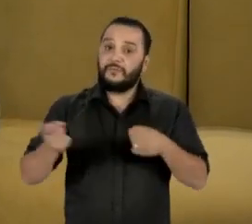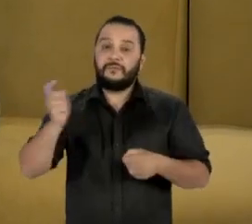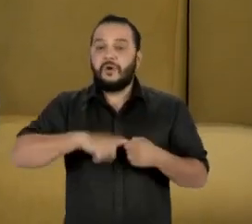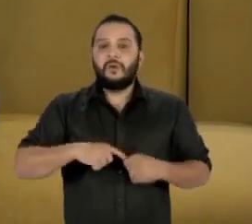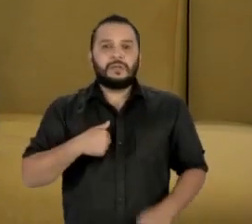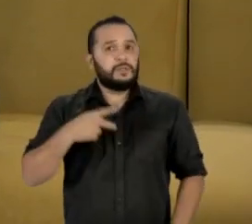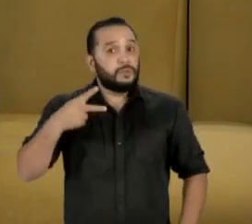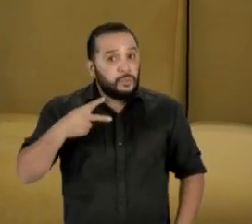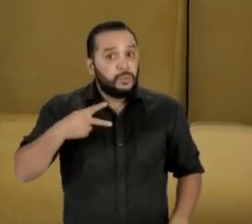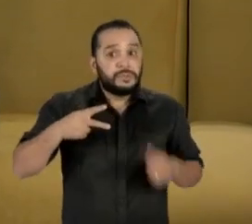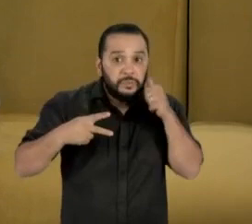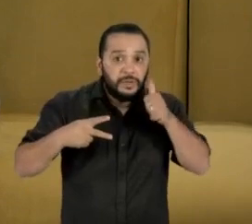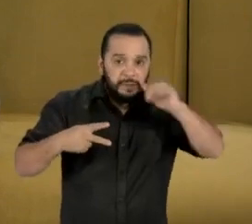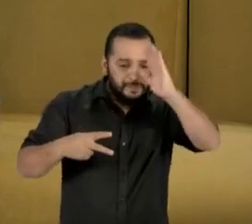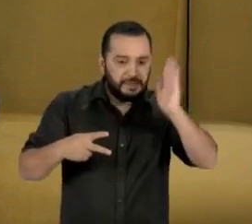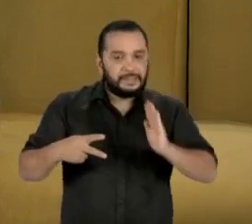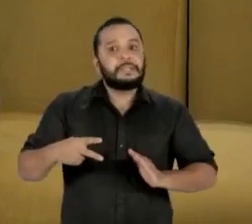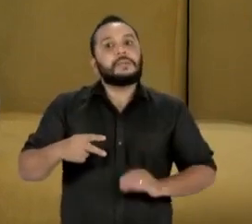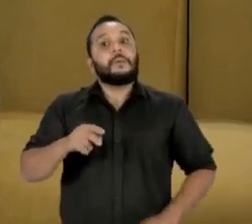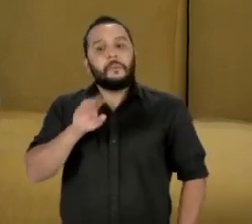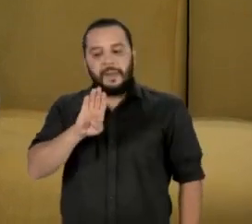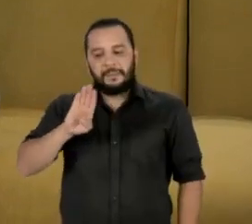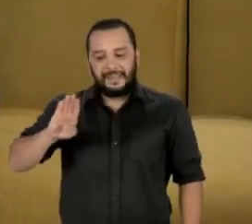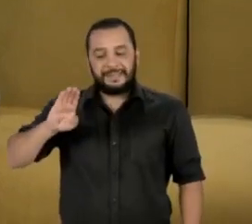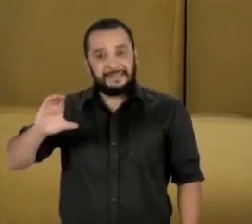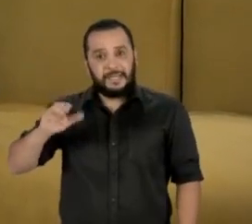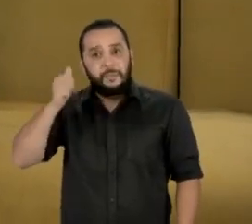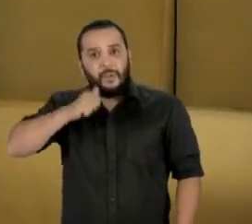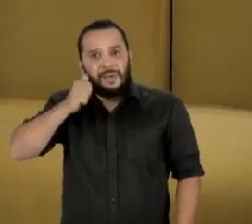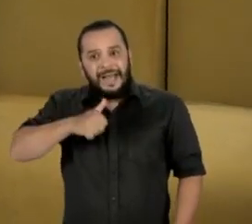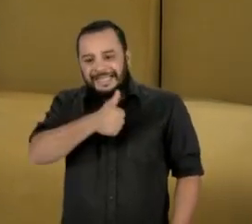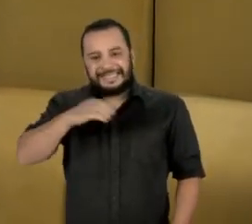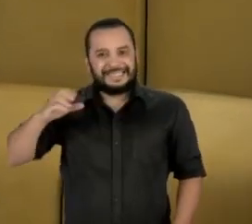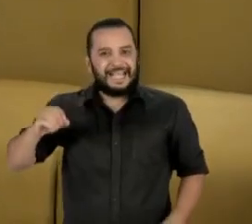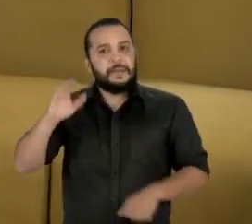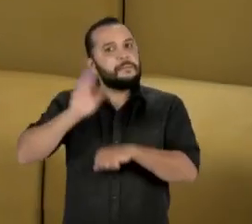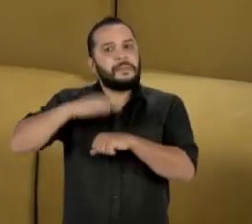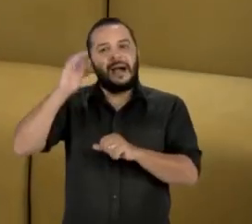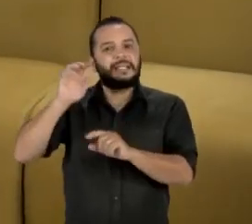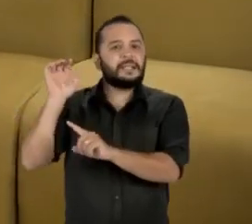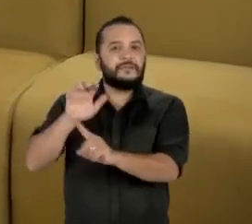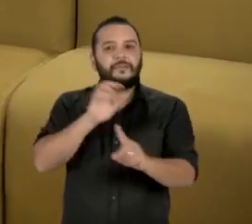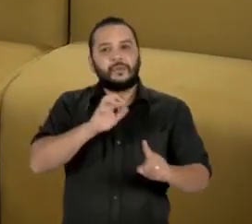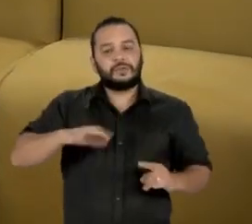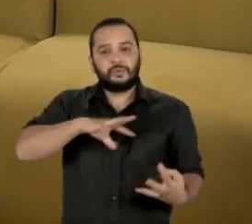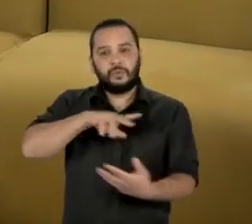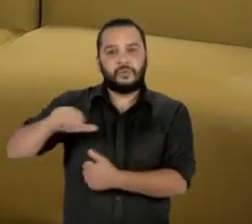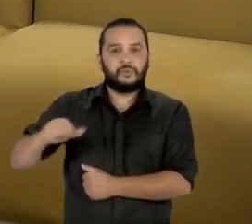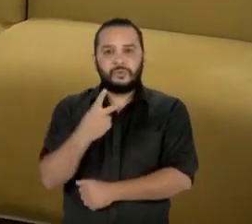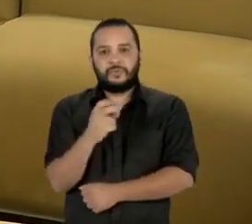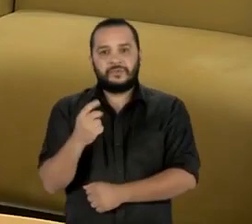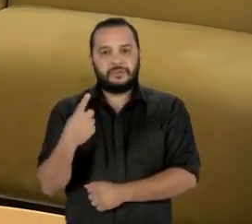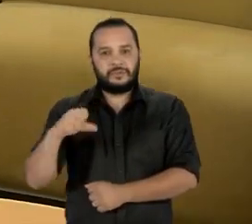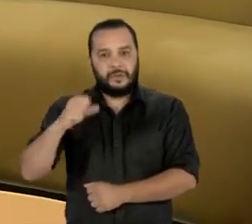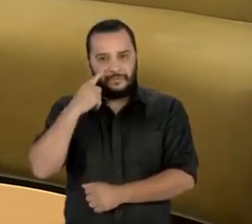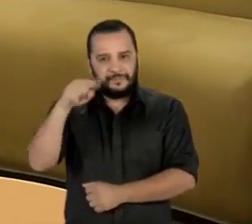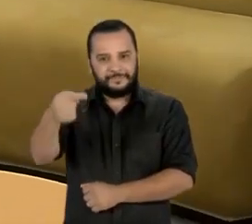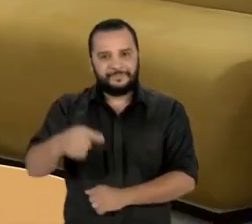2 brasileiras na lista da BBC com as 100 mulheres mais influentes e inspiradoras do mundo em 2019. A gente volta